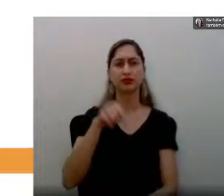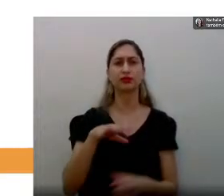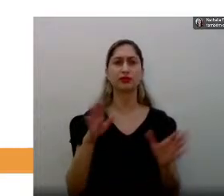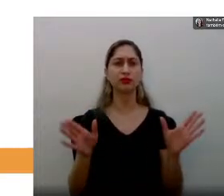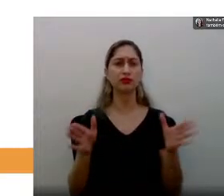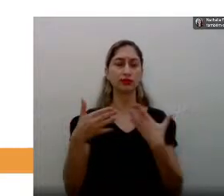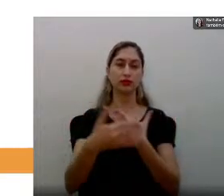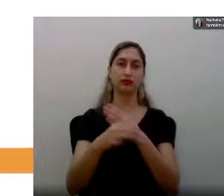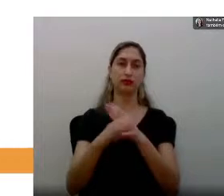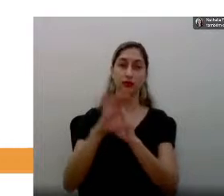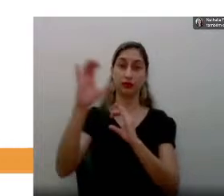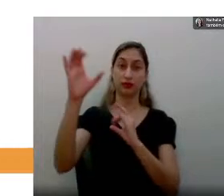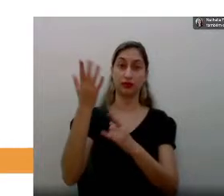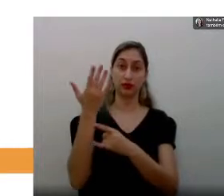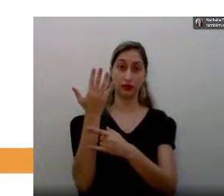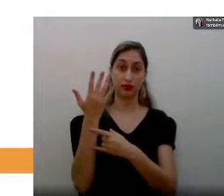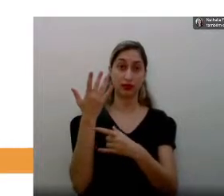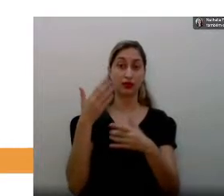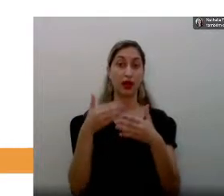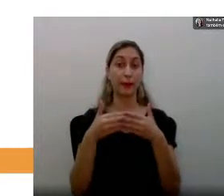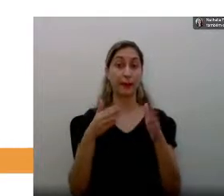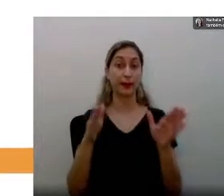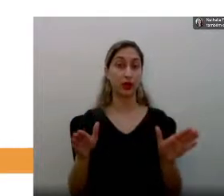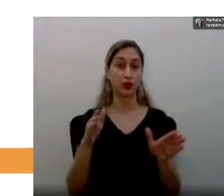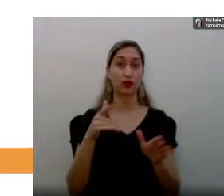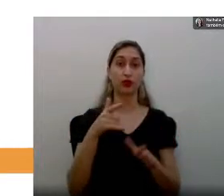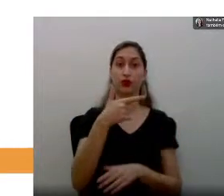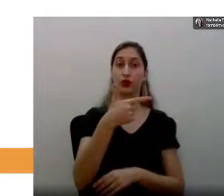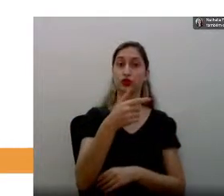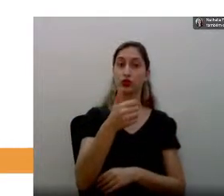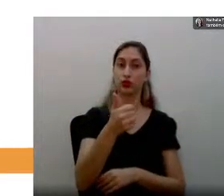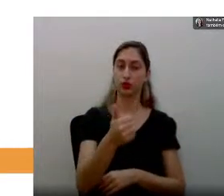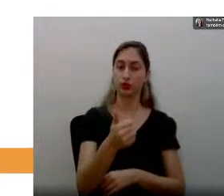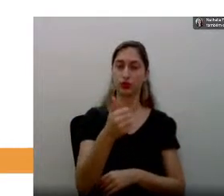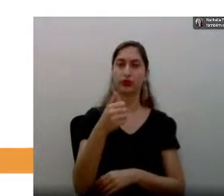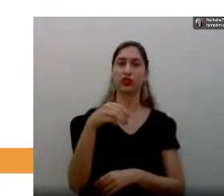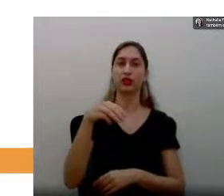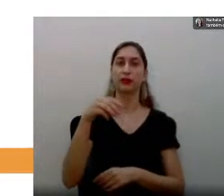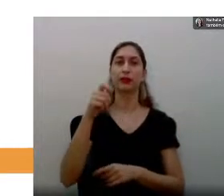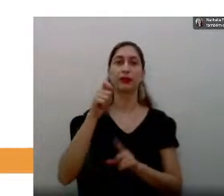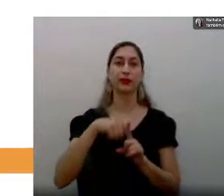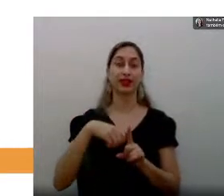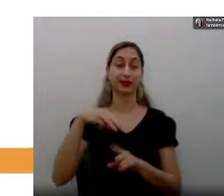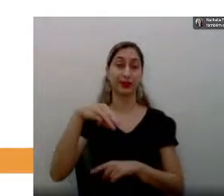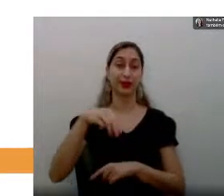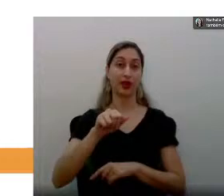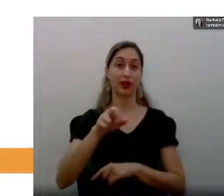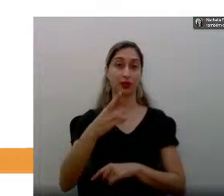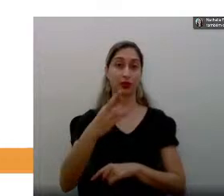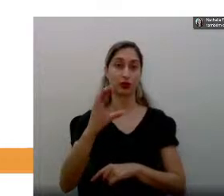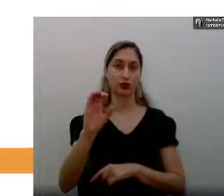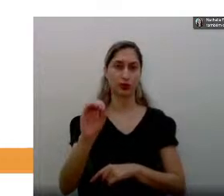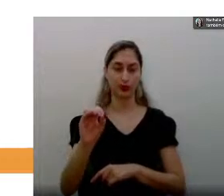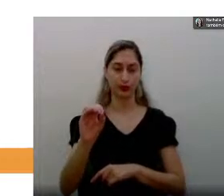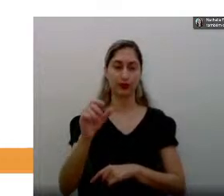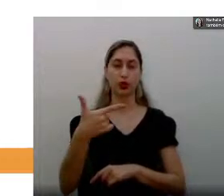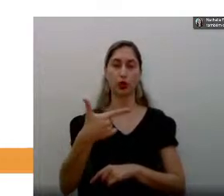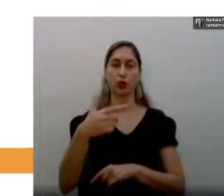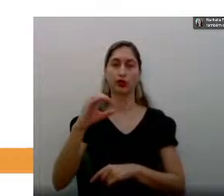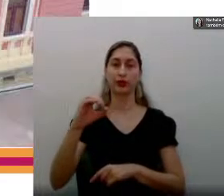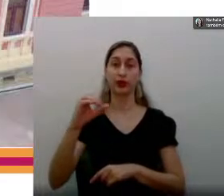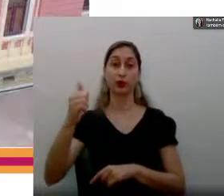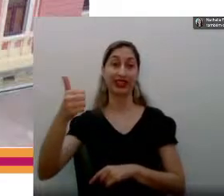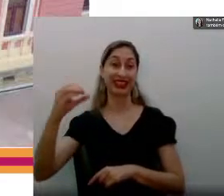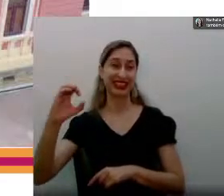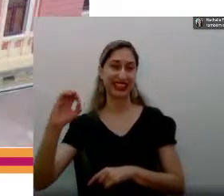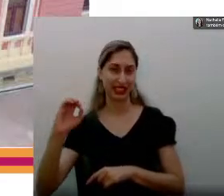conhecimento ele foi inaugurado de 21 de março de 2010 né ano passado ele Completou 10 anos de funcionamento tá